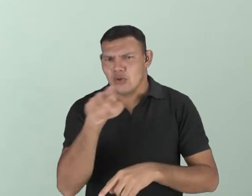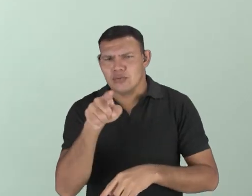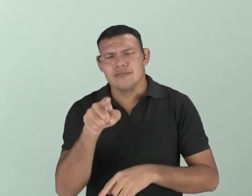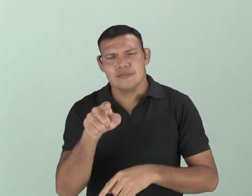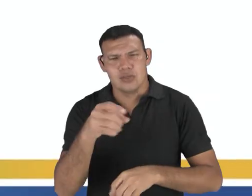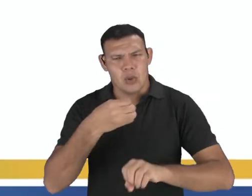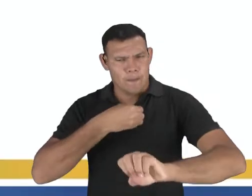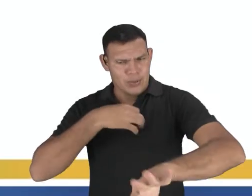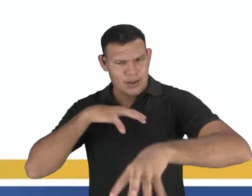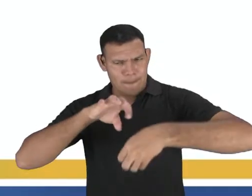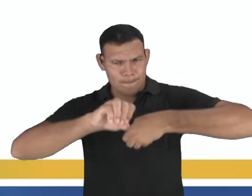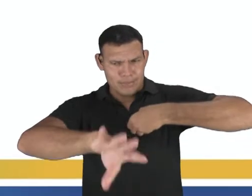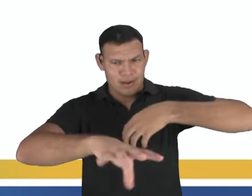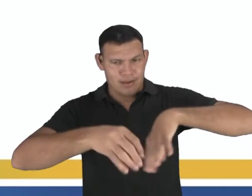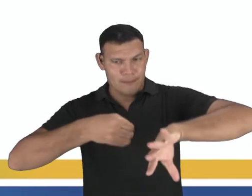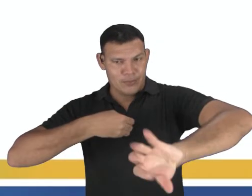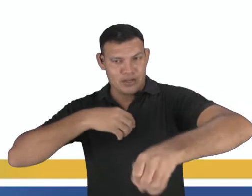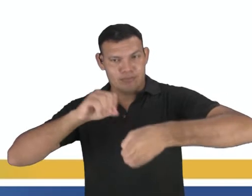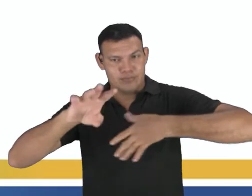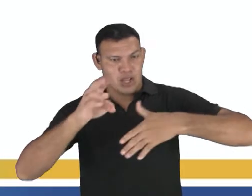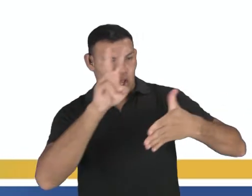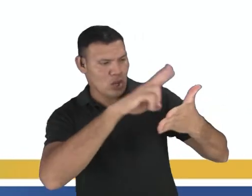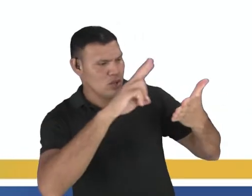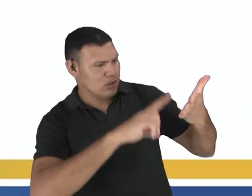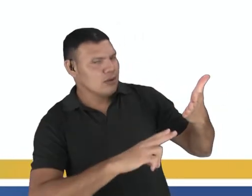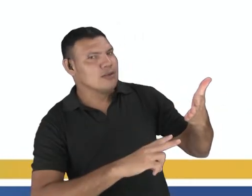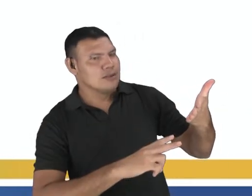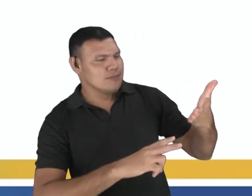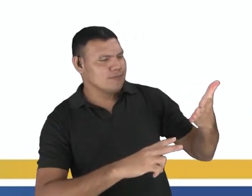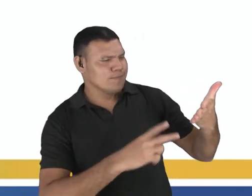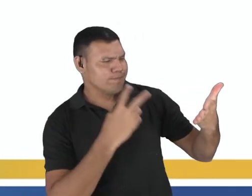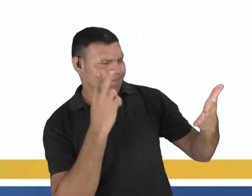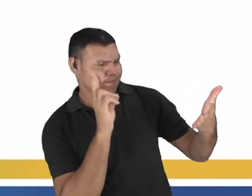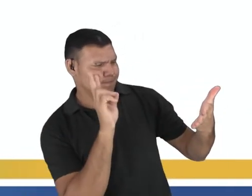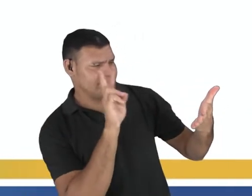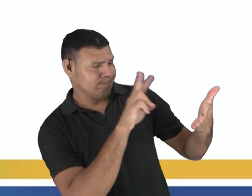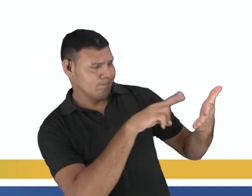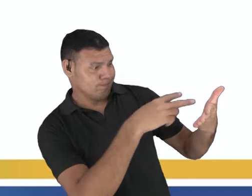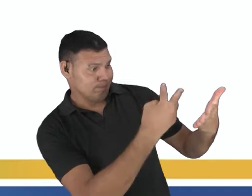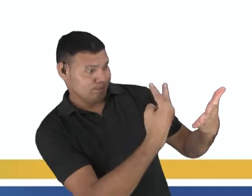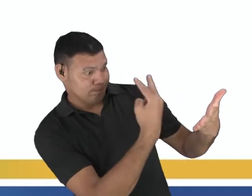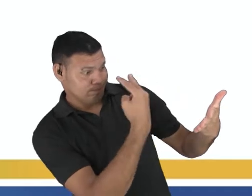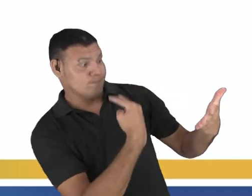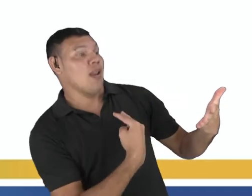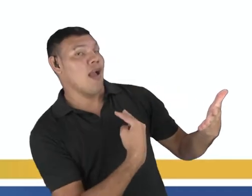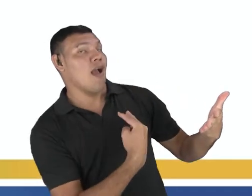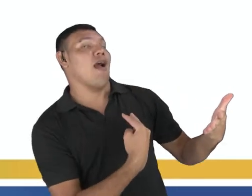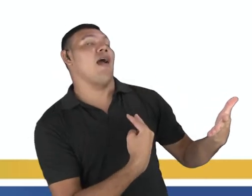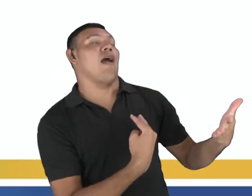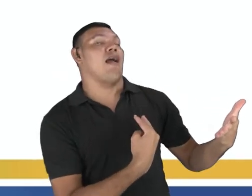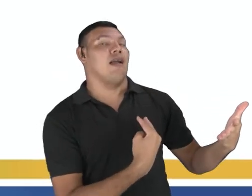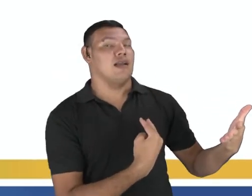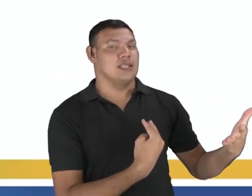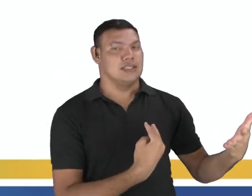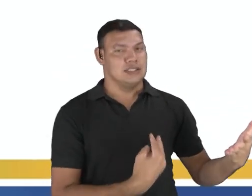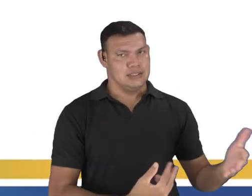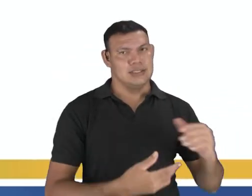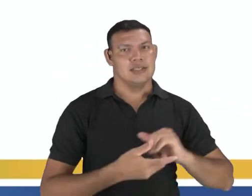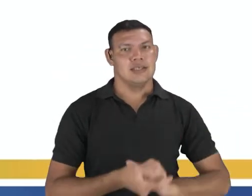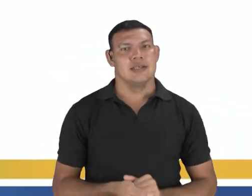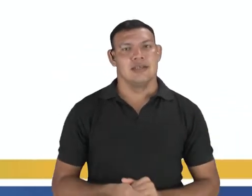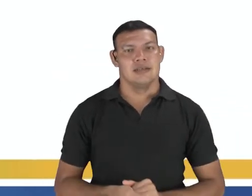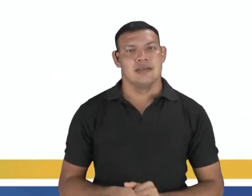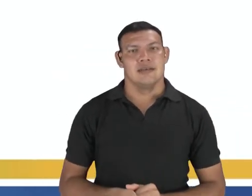Por quê? Você vai se colocar no lugar do leitor. O leitor, ele vai se enxergar na